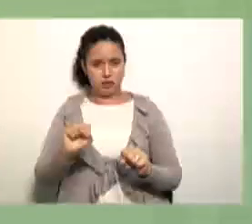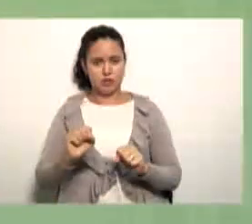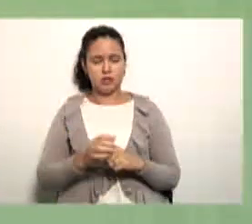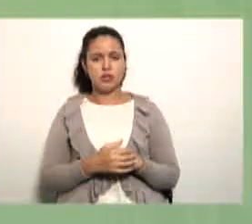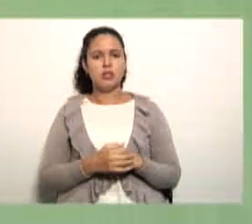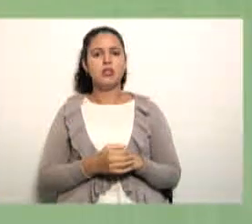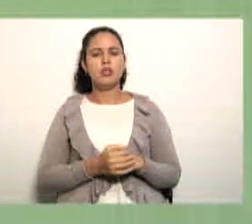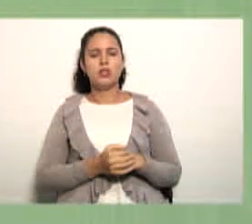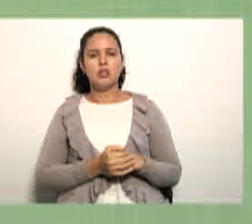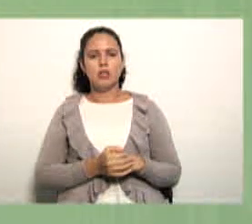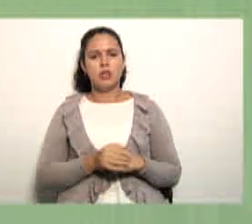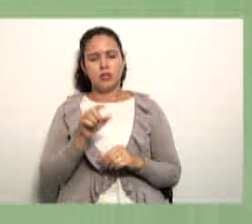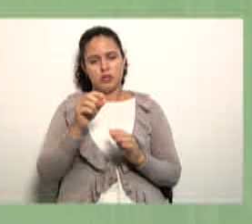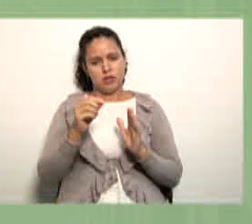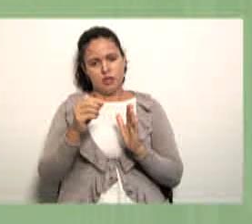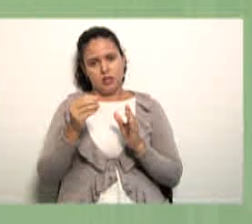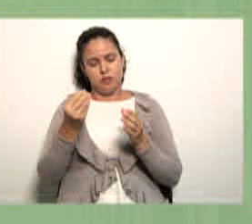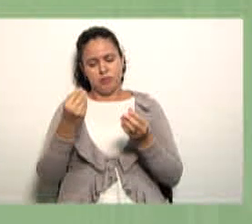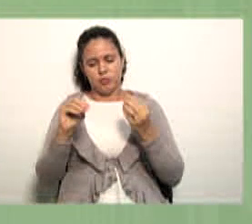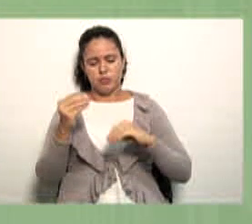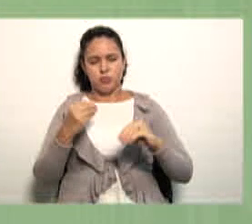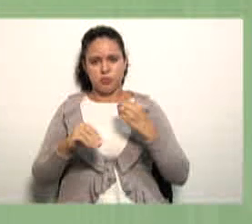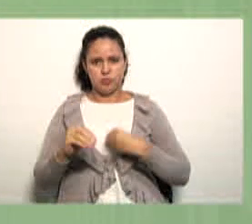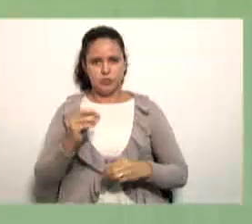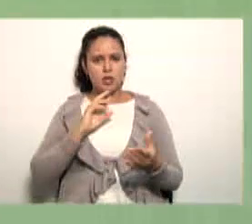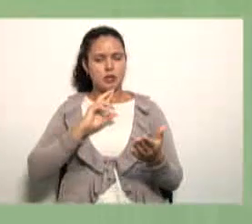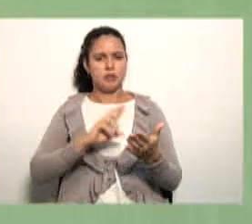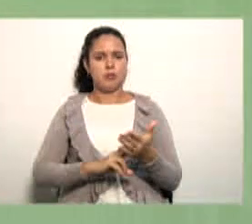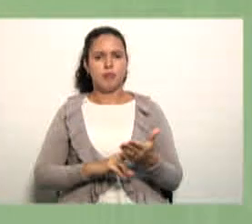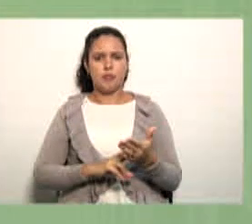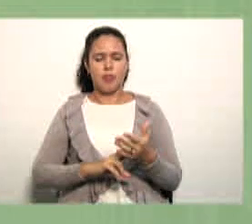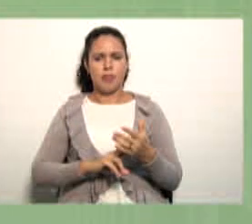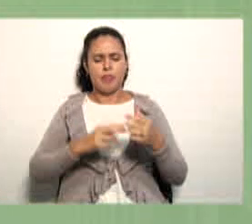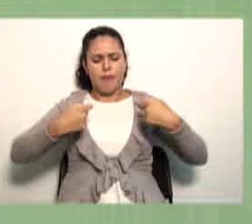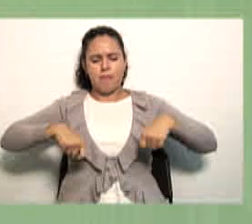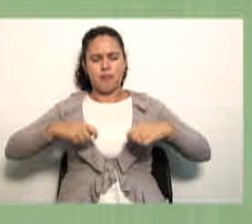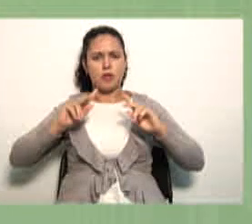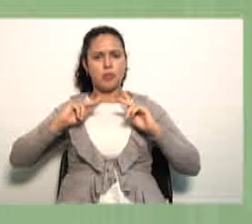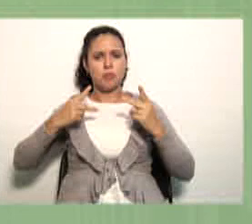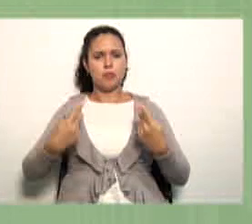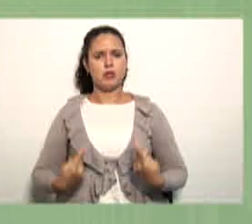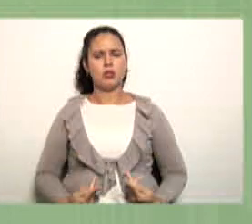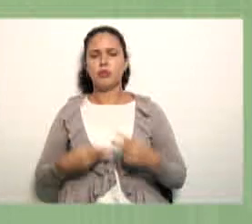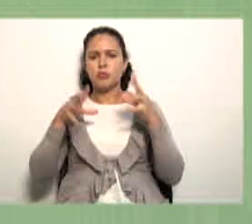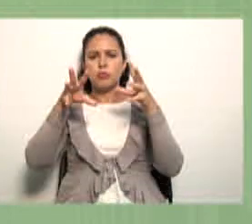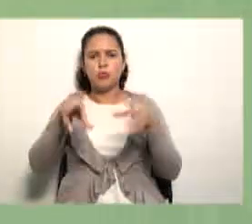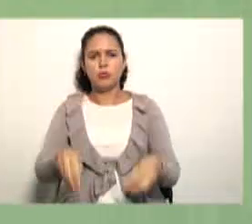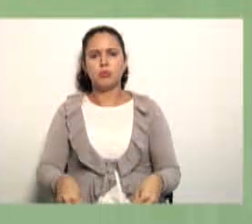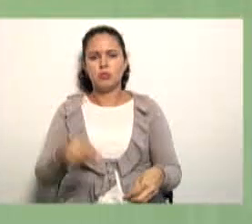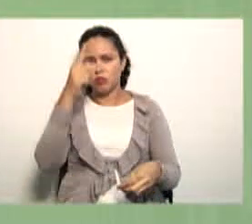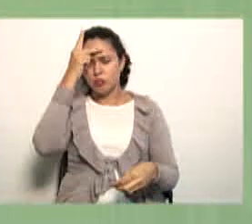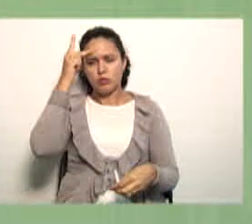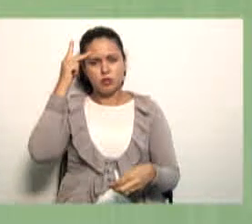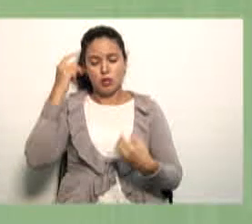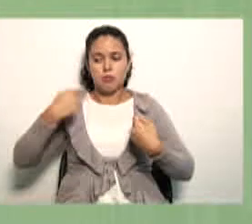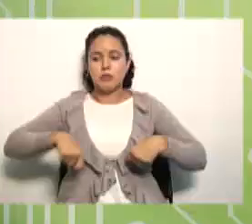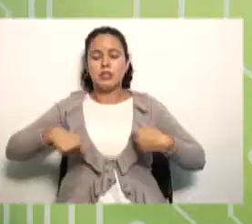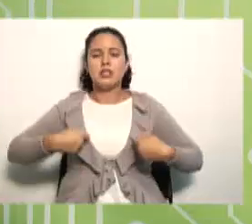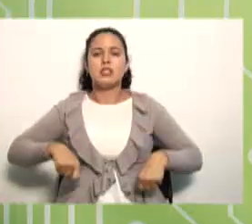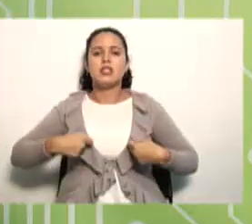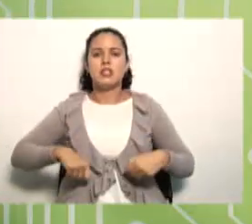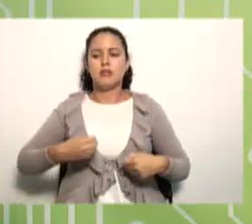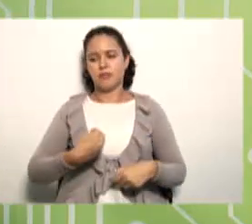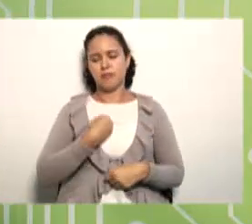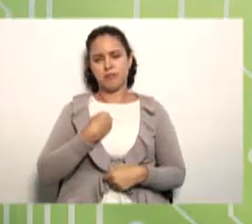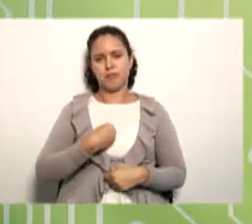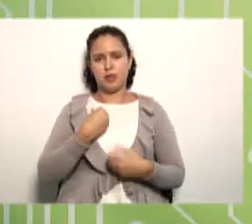são ilimitadas. Quando a gente fala de necessidade humana, a gente está falando tudo aquilo que as pessoas precisam para viver. No texto nosso, a gente